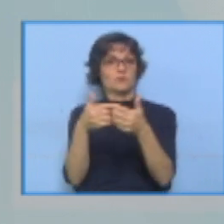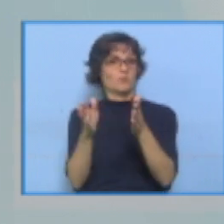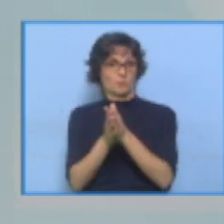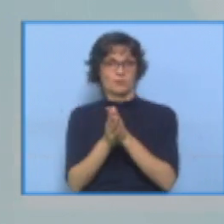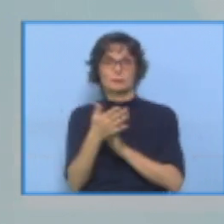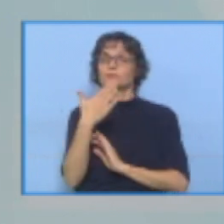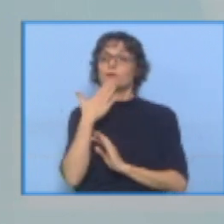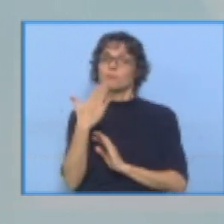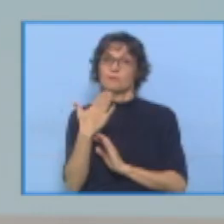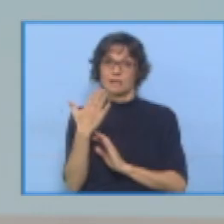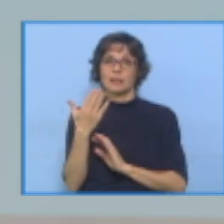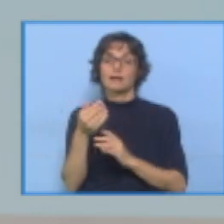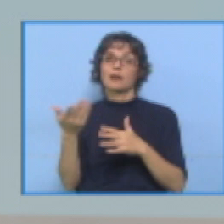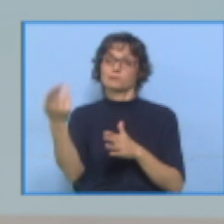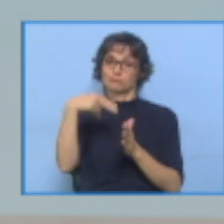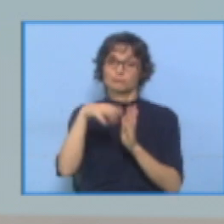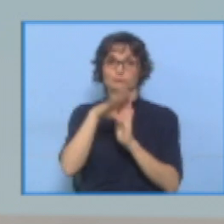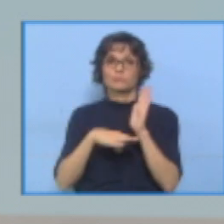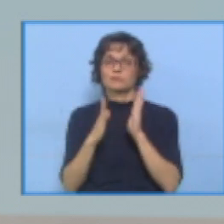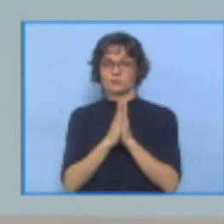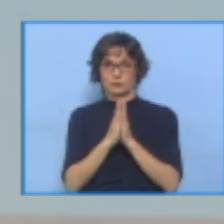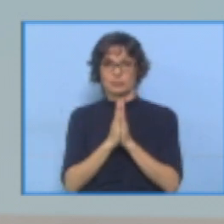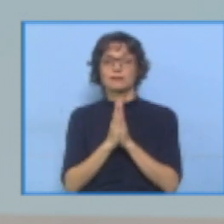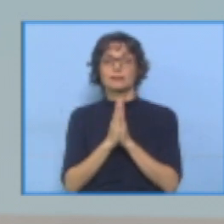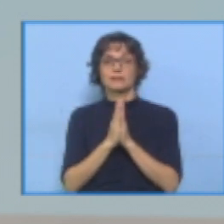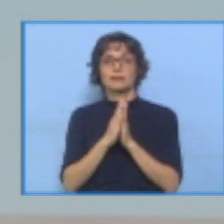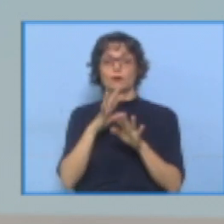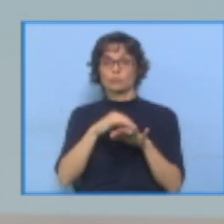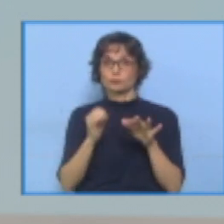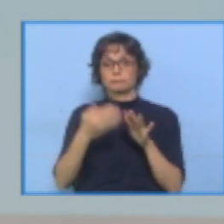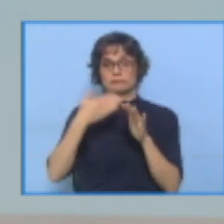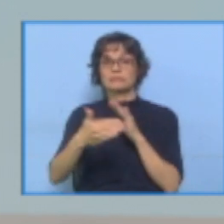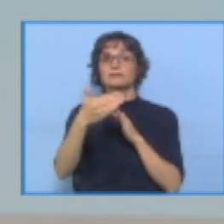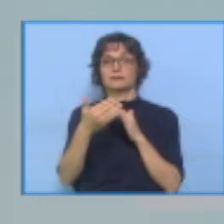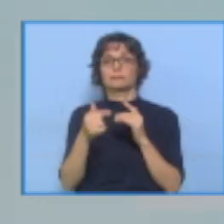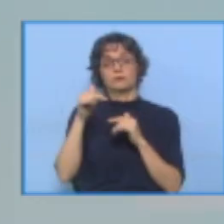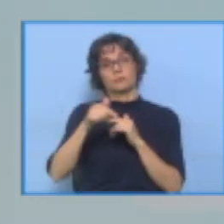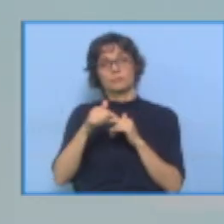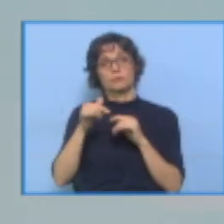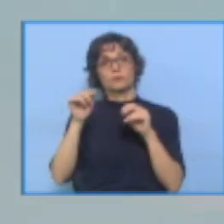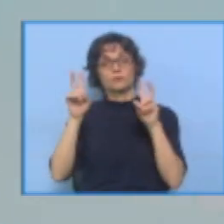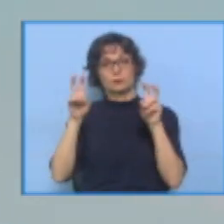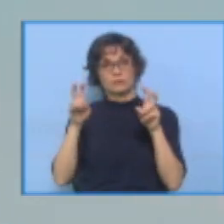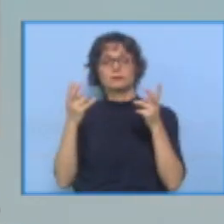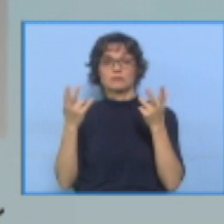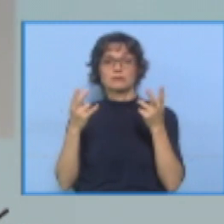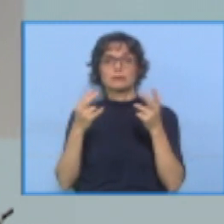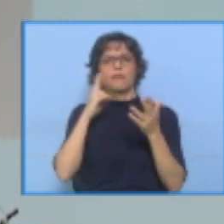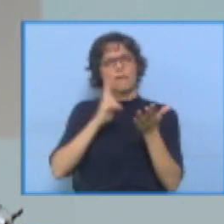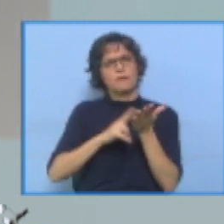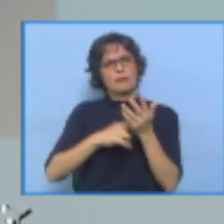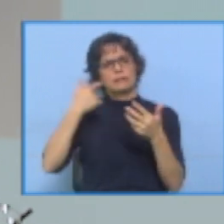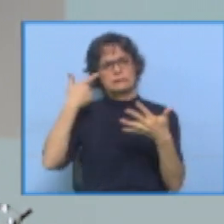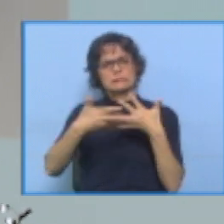todos. Graça, obrigado por ter estado aqui no programa Eclésia, neste comentário semanal, hoje sobre a verdade e